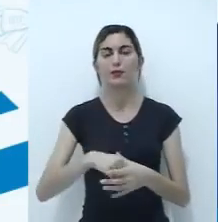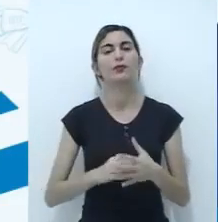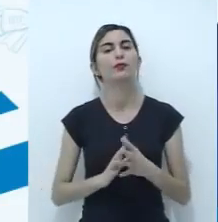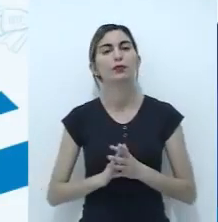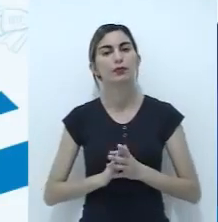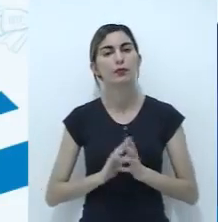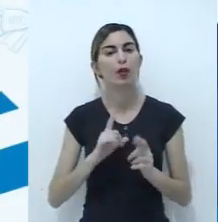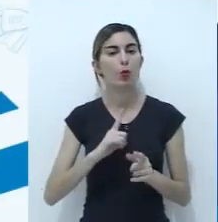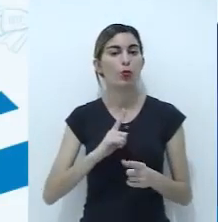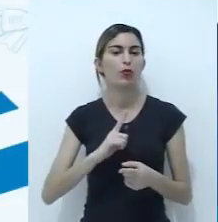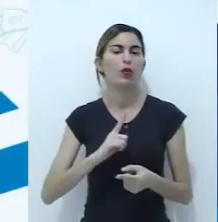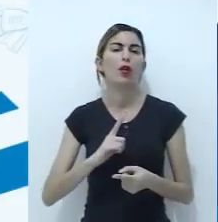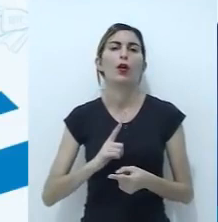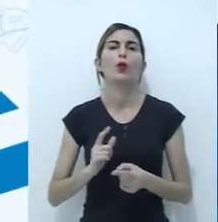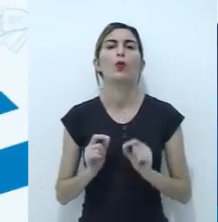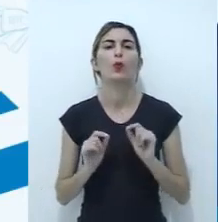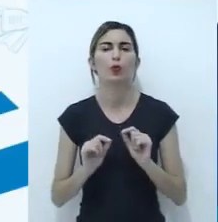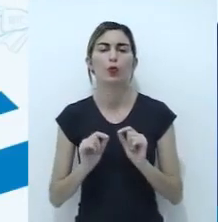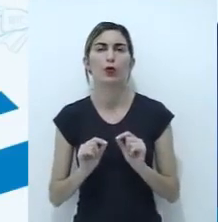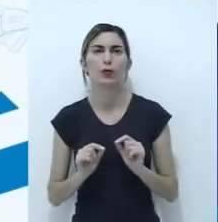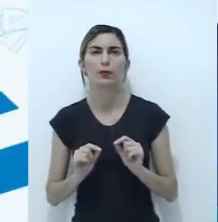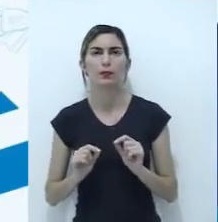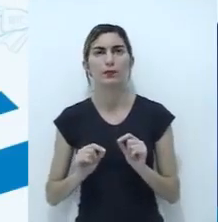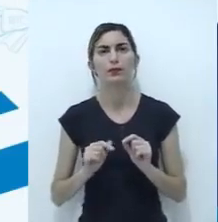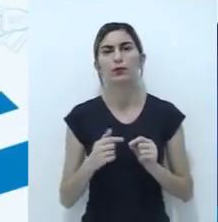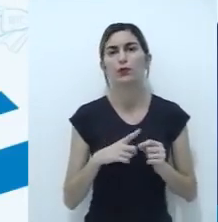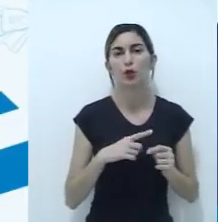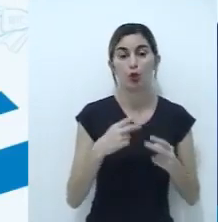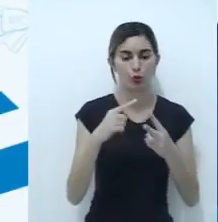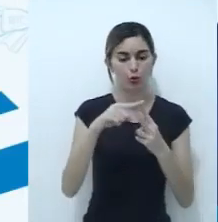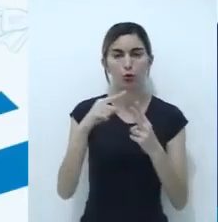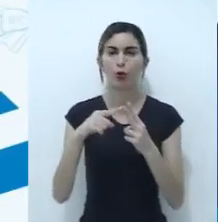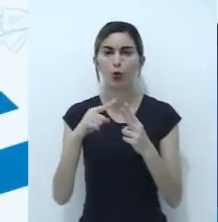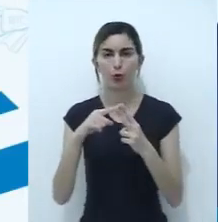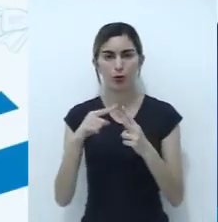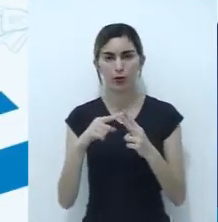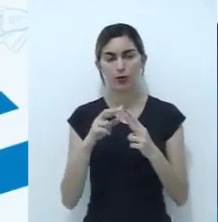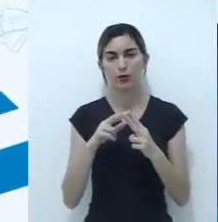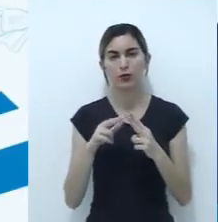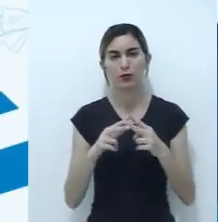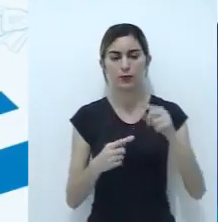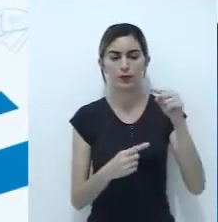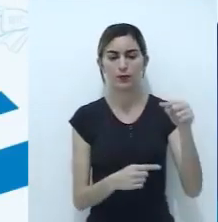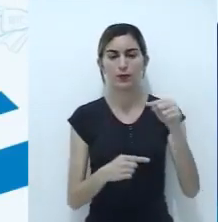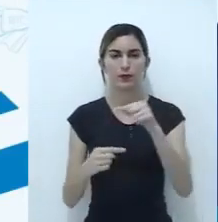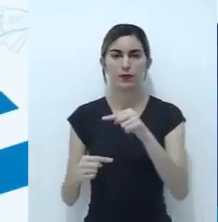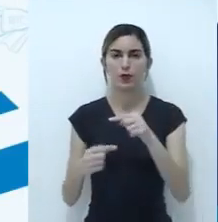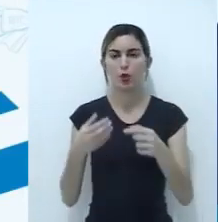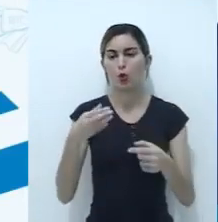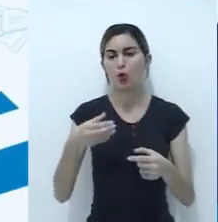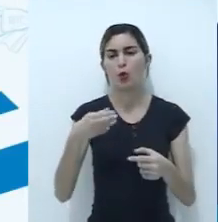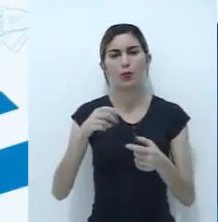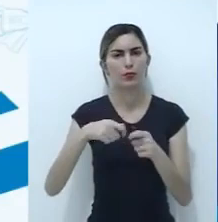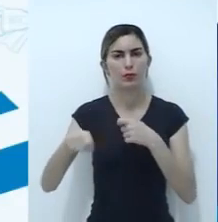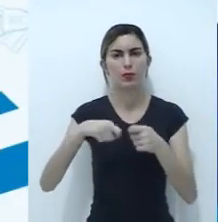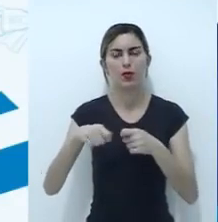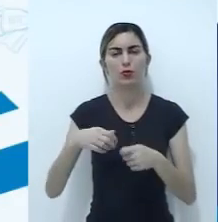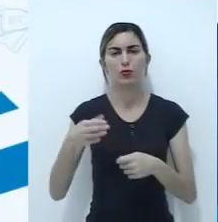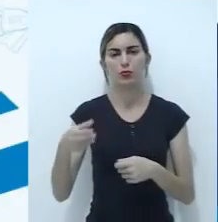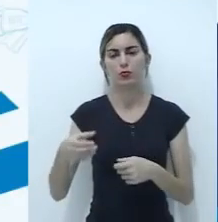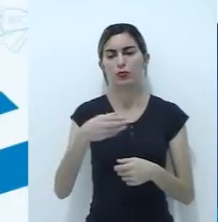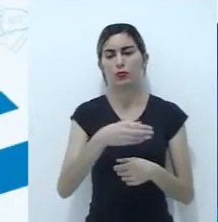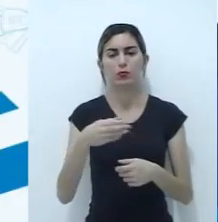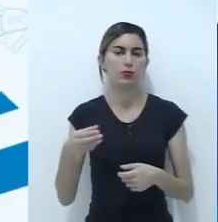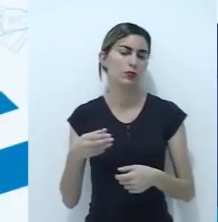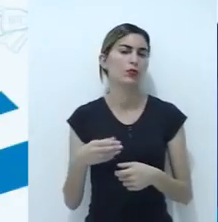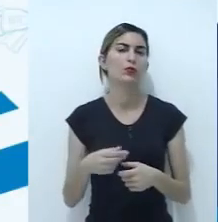aqui. E eu tenho aqui, né, 2 recipientes, que são 2 copos de plástico.